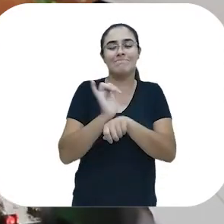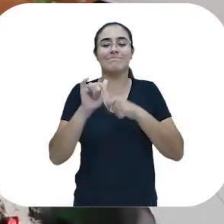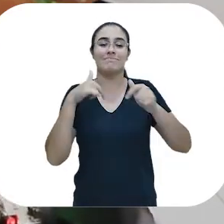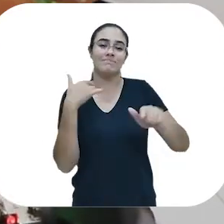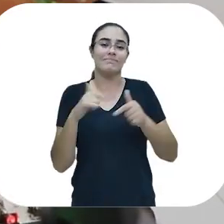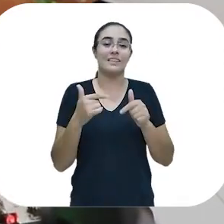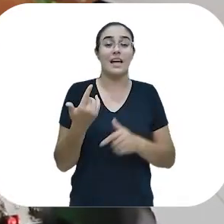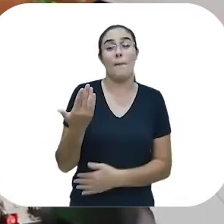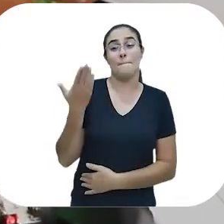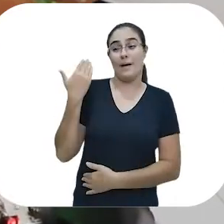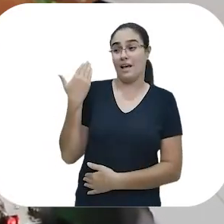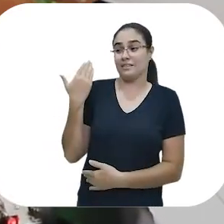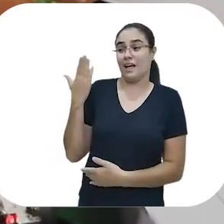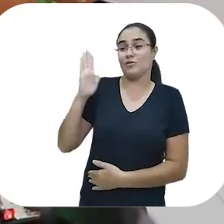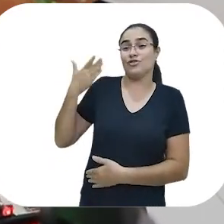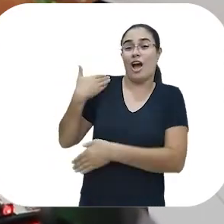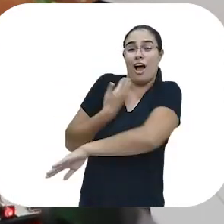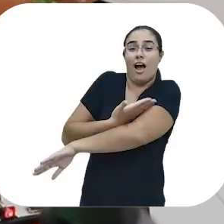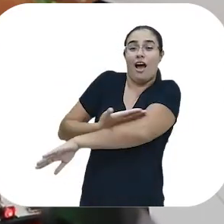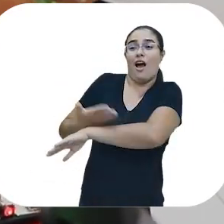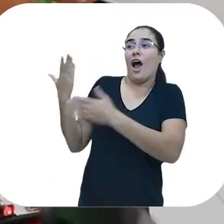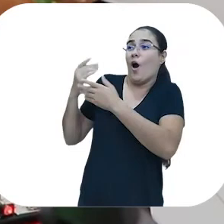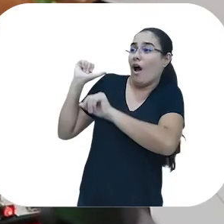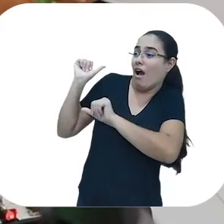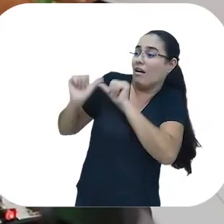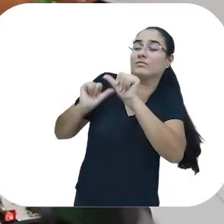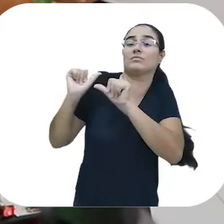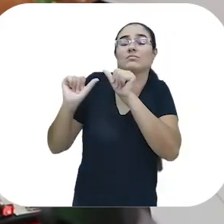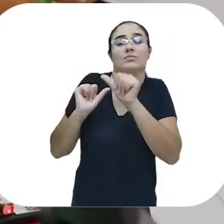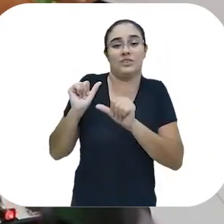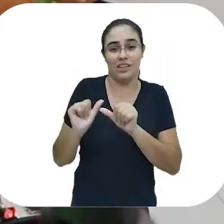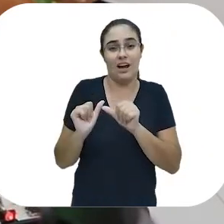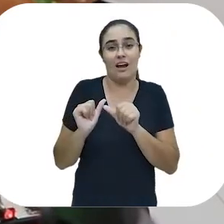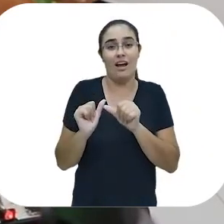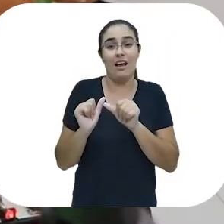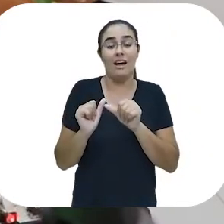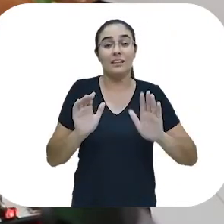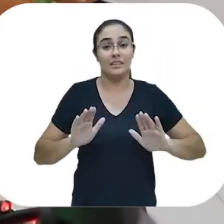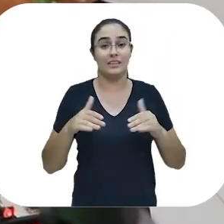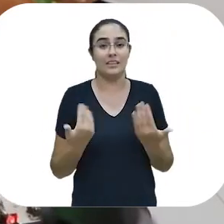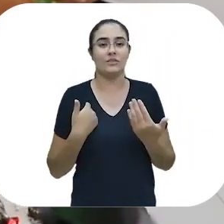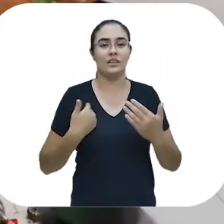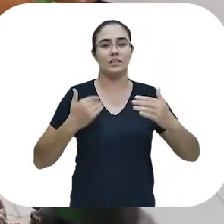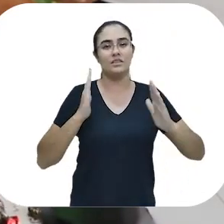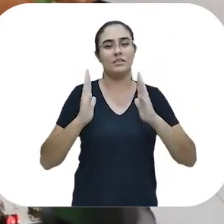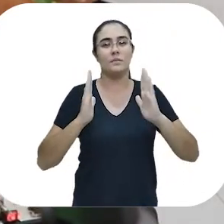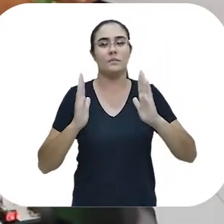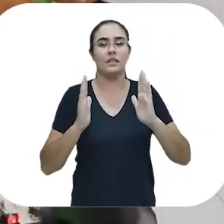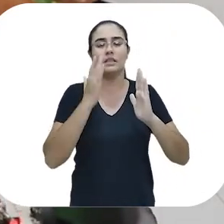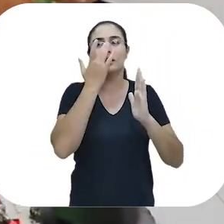gente era habituado a exercer. E aí, nesse período assim, de bastante